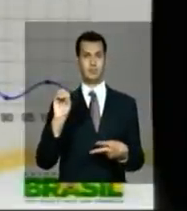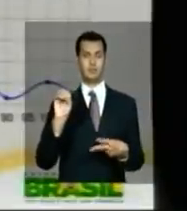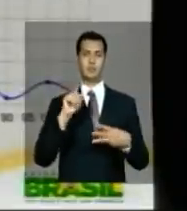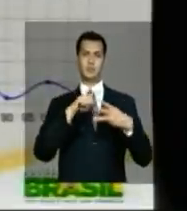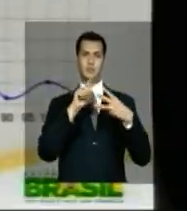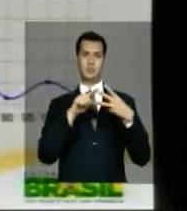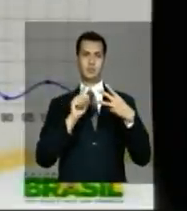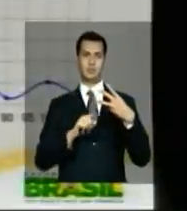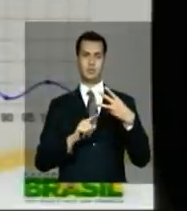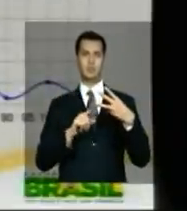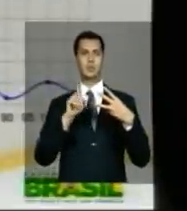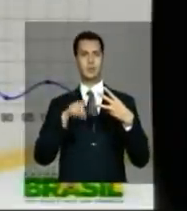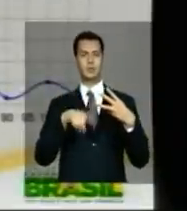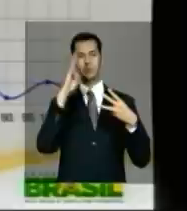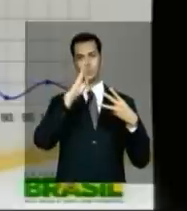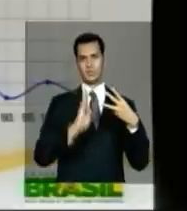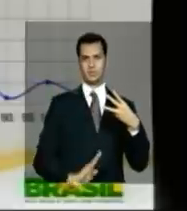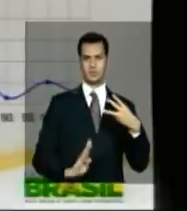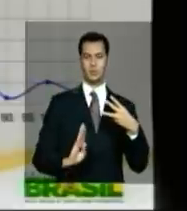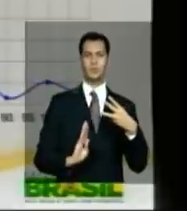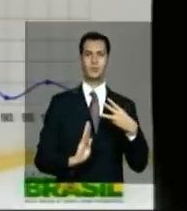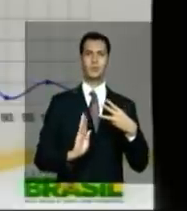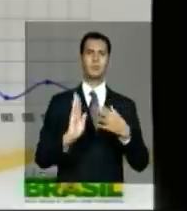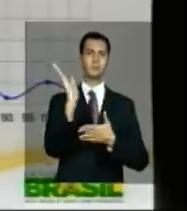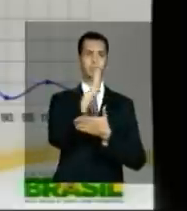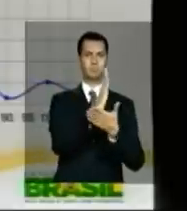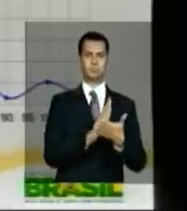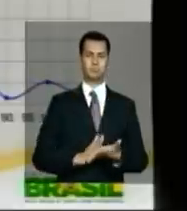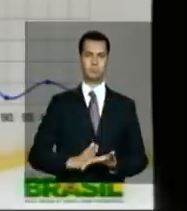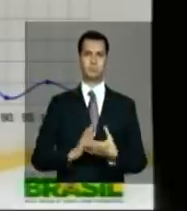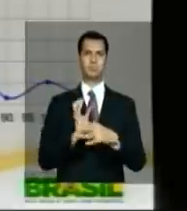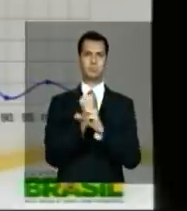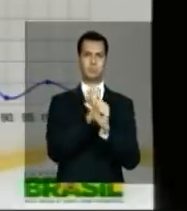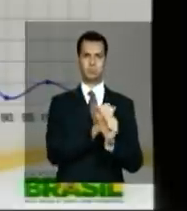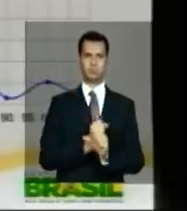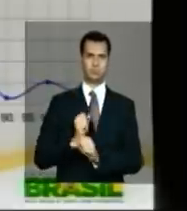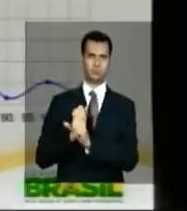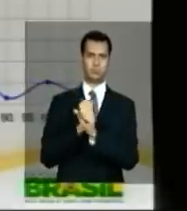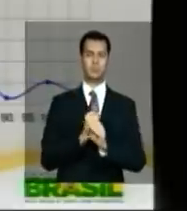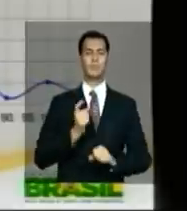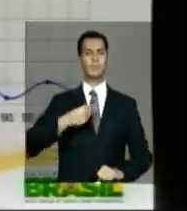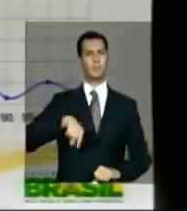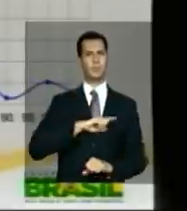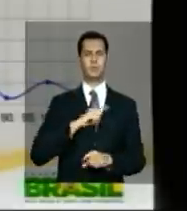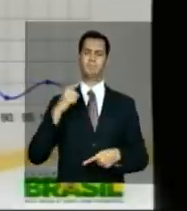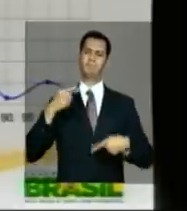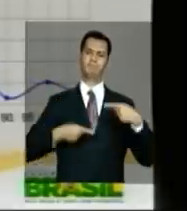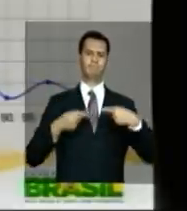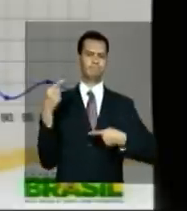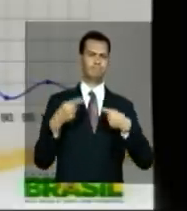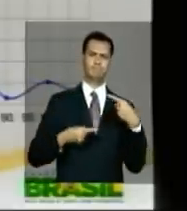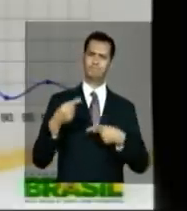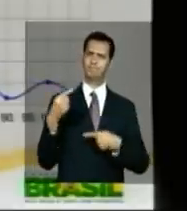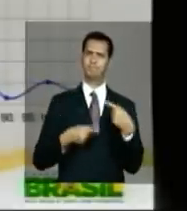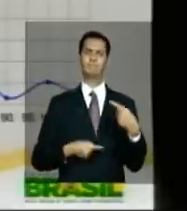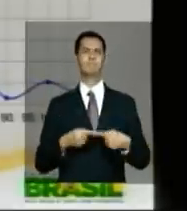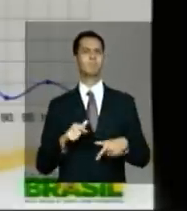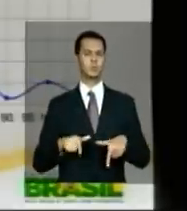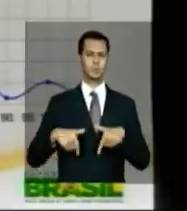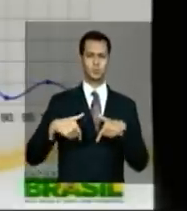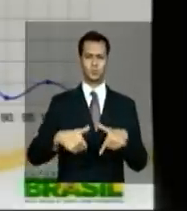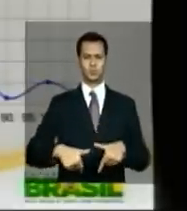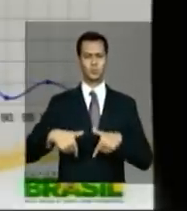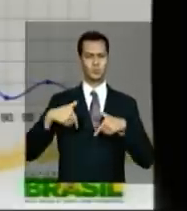distribuição estatística no Brasil e aí debatendo com todos os esforços com toda